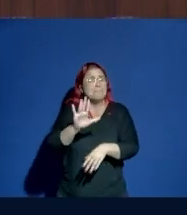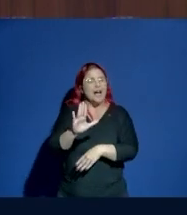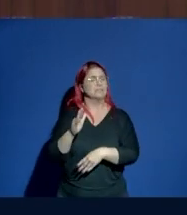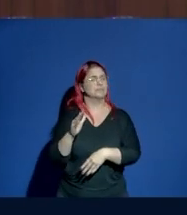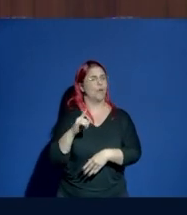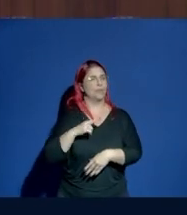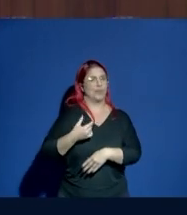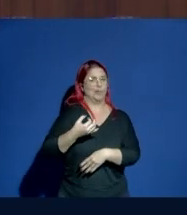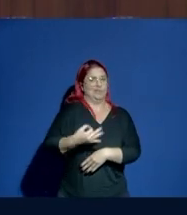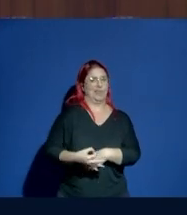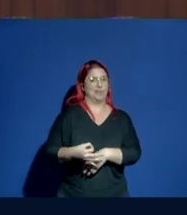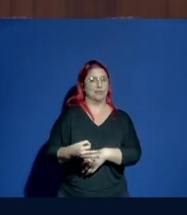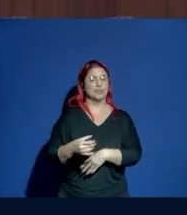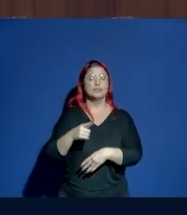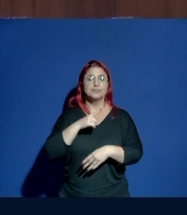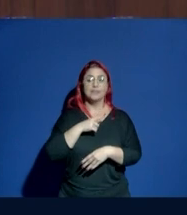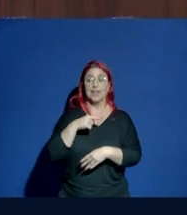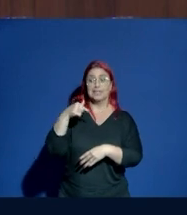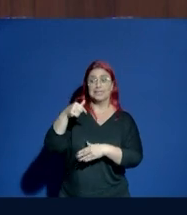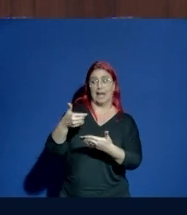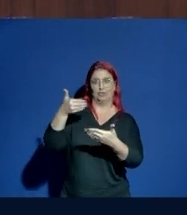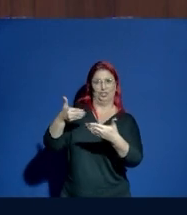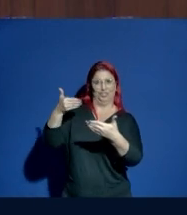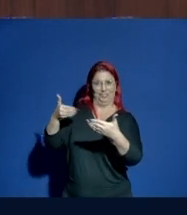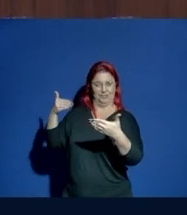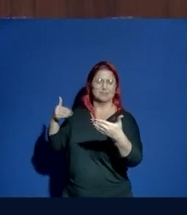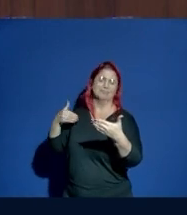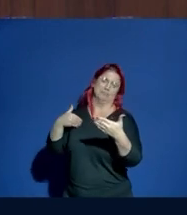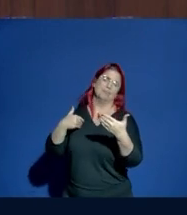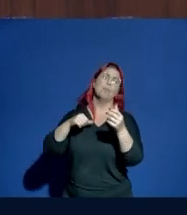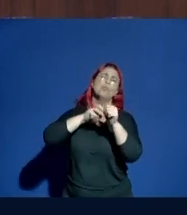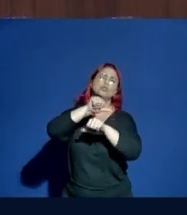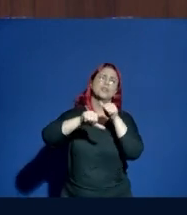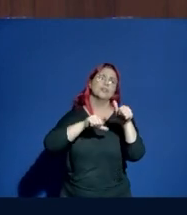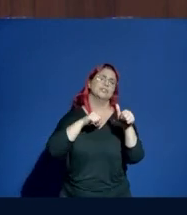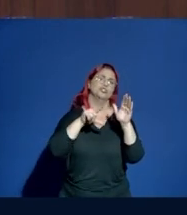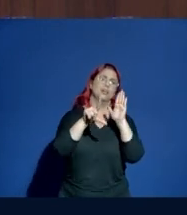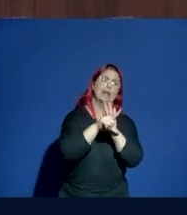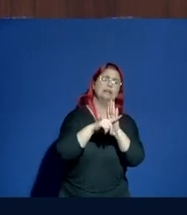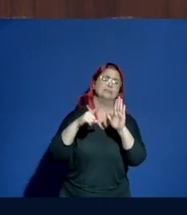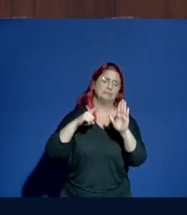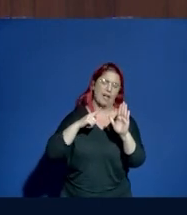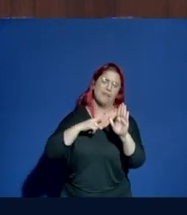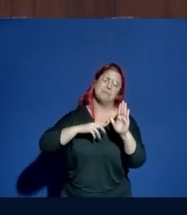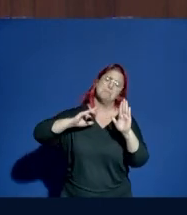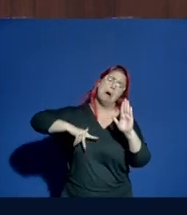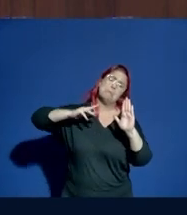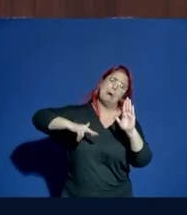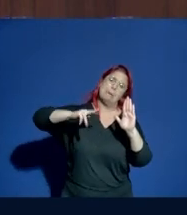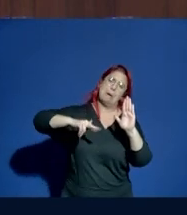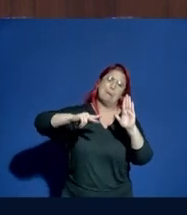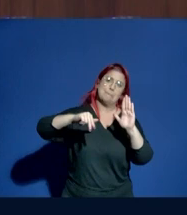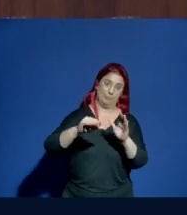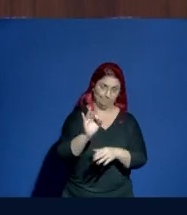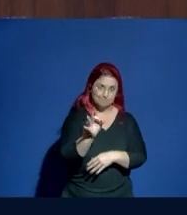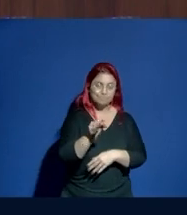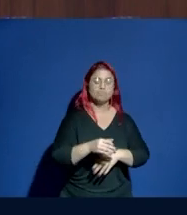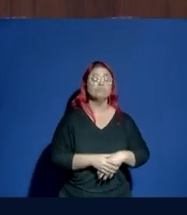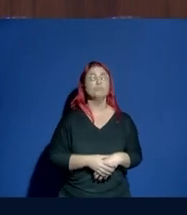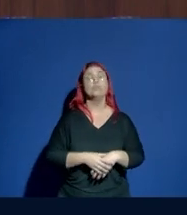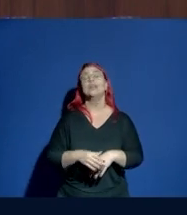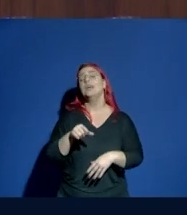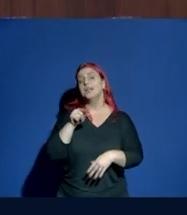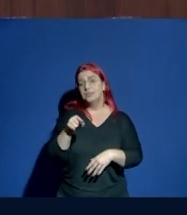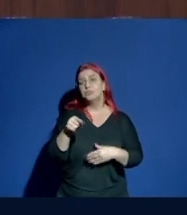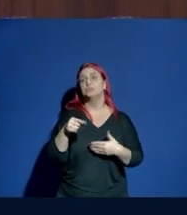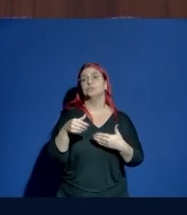com a série de reformas que o Brasil passou dos últimos anos nós passamos por uma jornada brutal de reformas nos últimos anos e essa